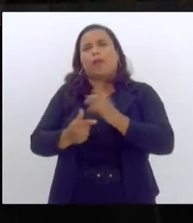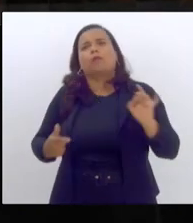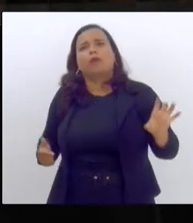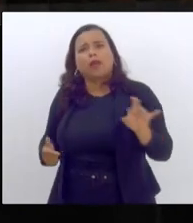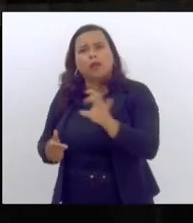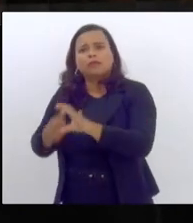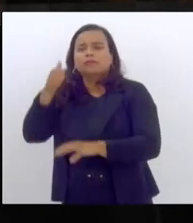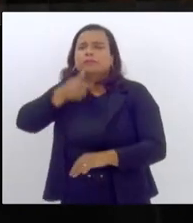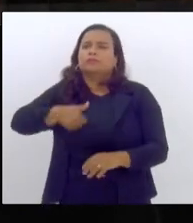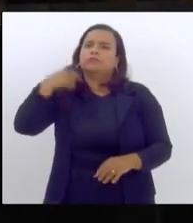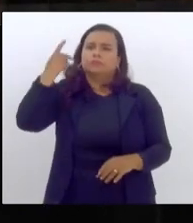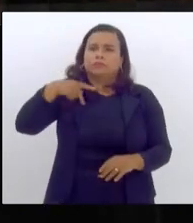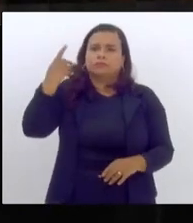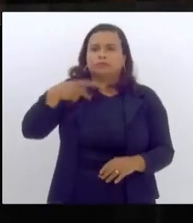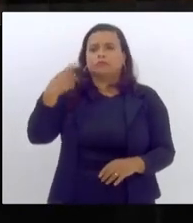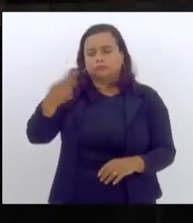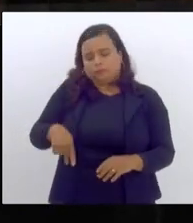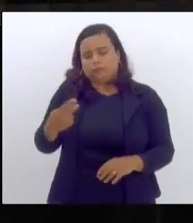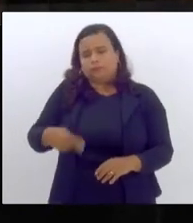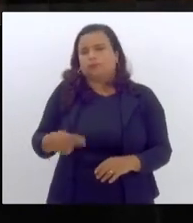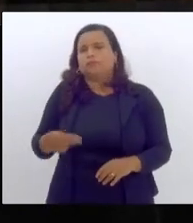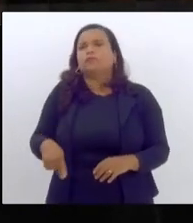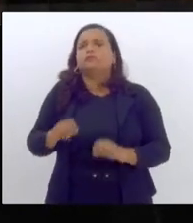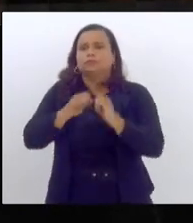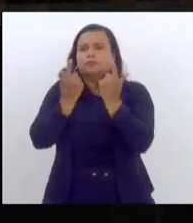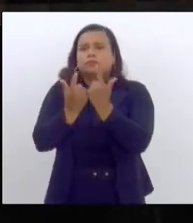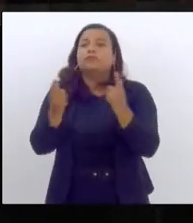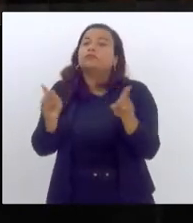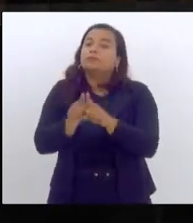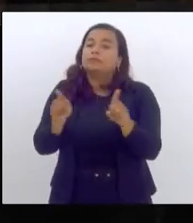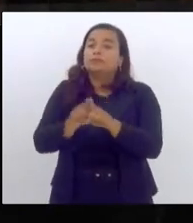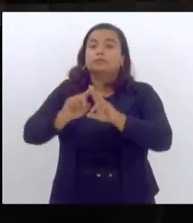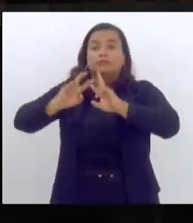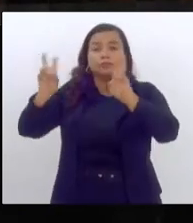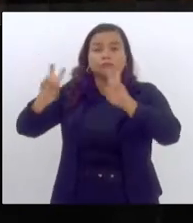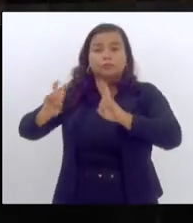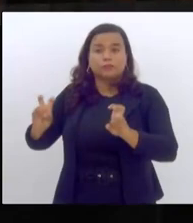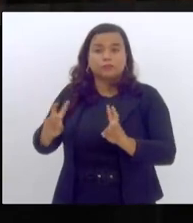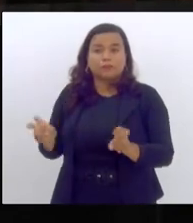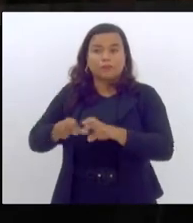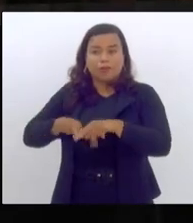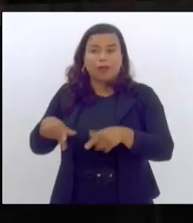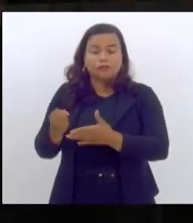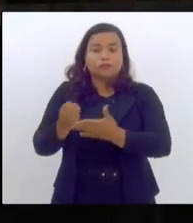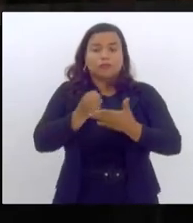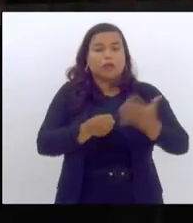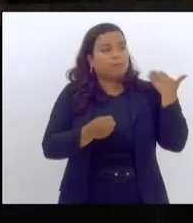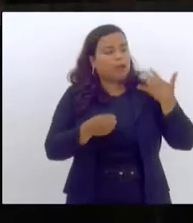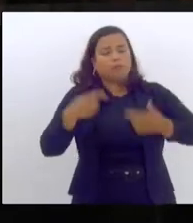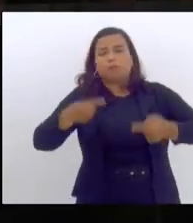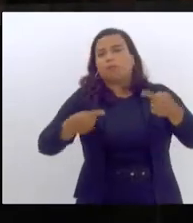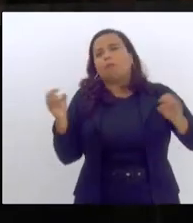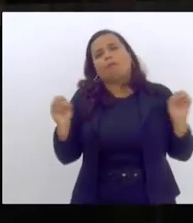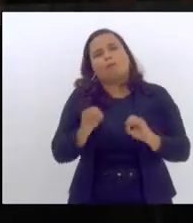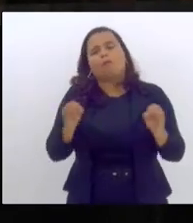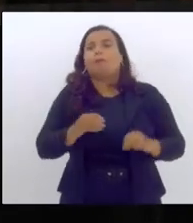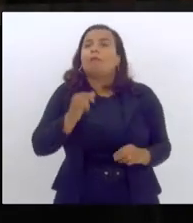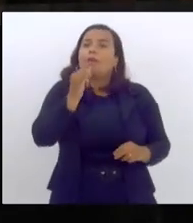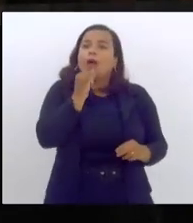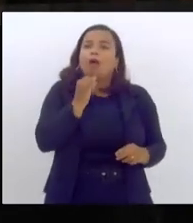nessa casa, inclusive trazendo temas que até então muitas vezes não eram discutidos. Por exemplo,